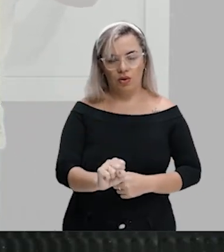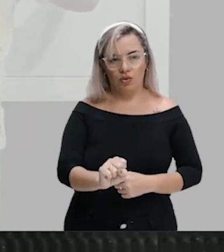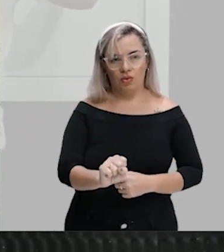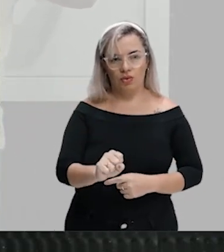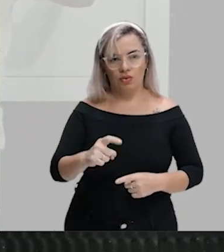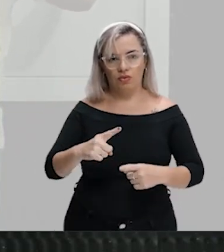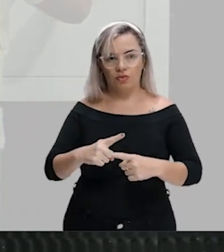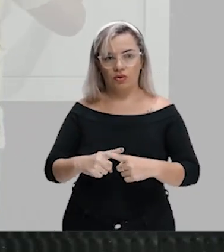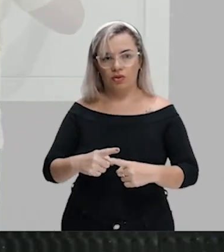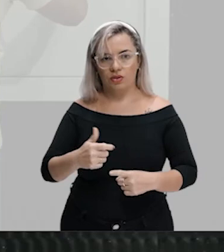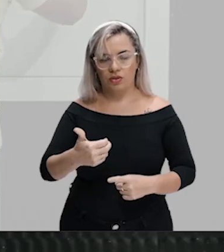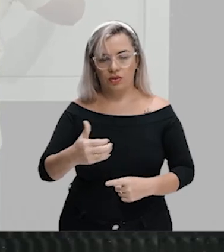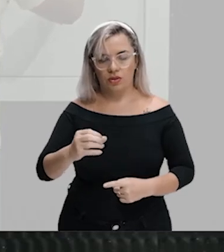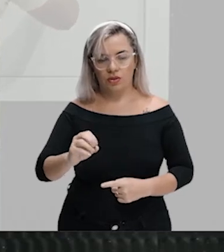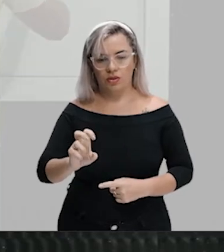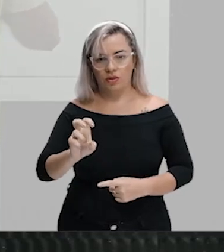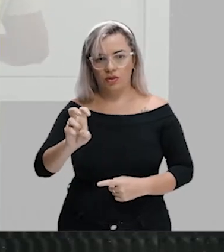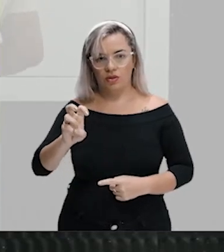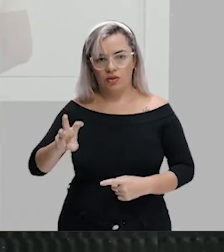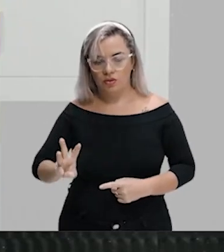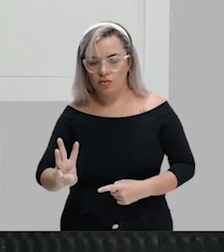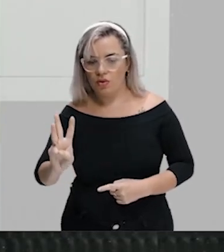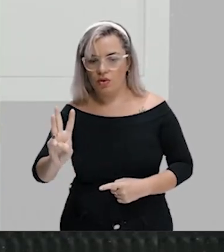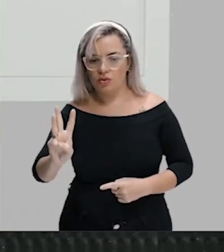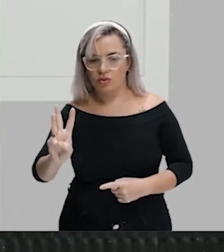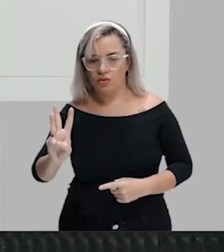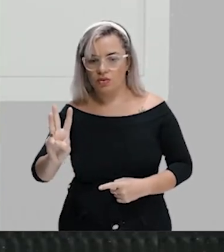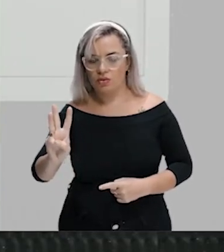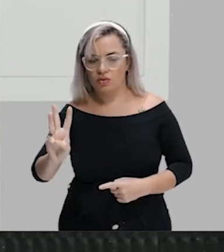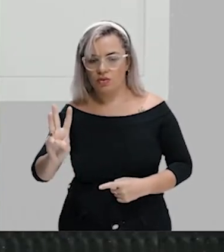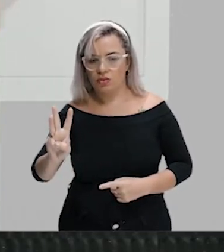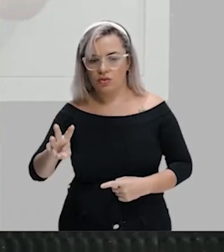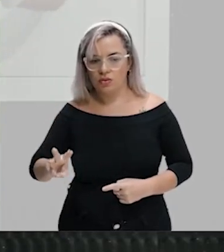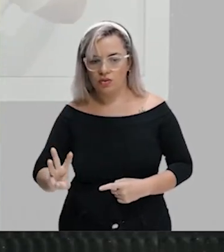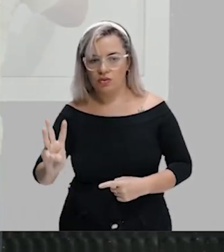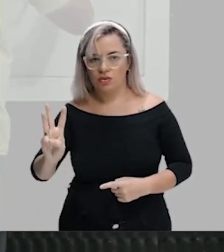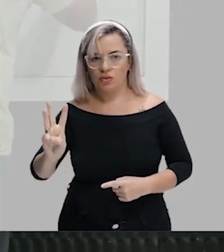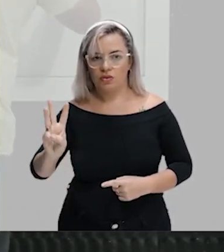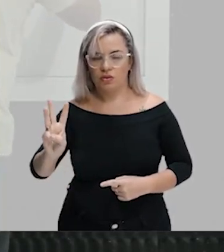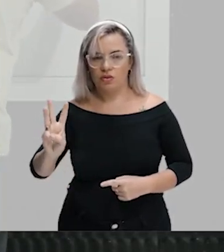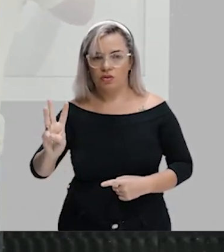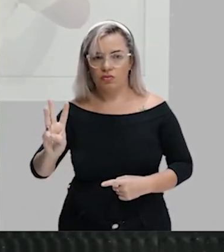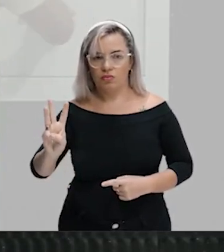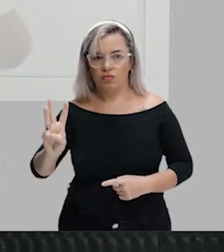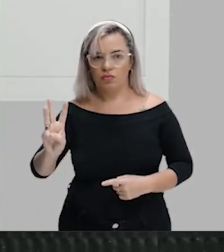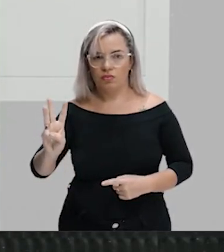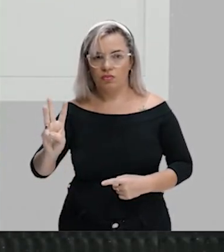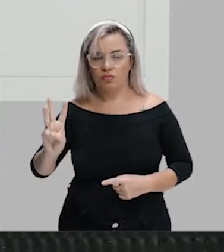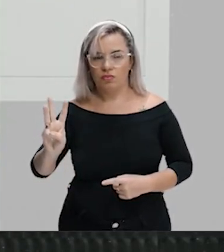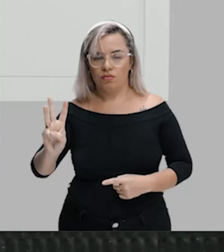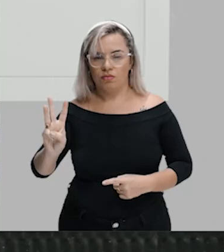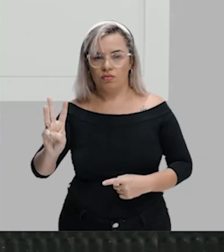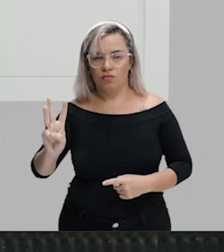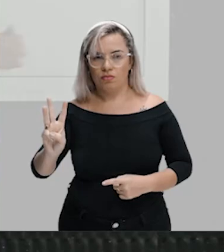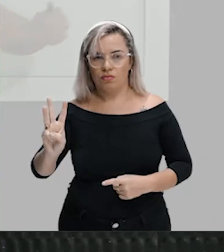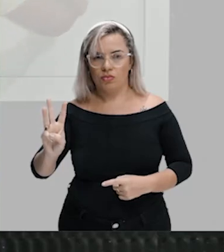quinta watts. Esse W aqui é de watts, viu? Vou colocar ele diferente para não confundir com o W do